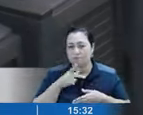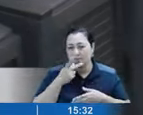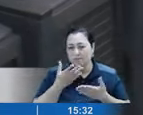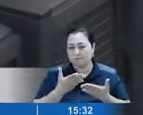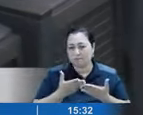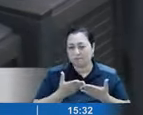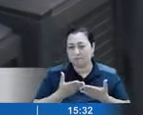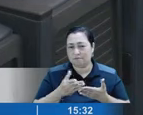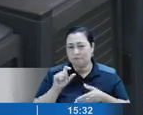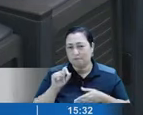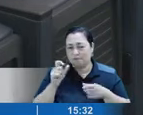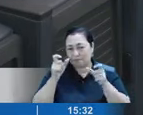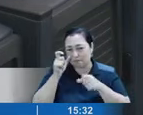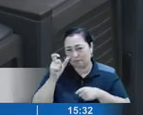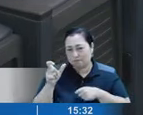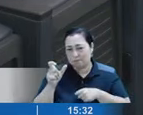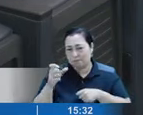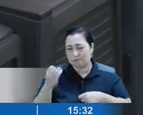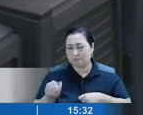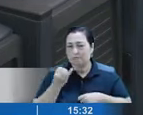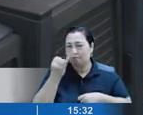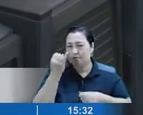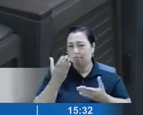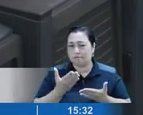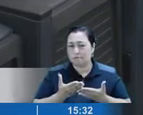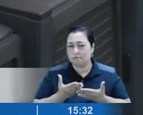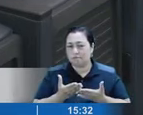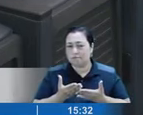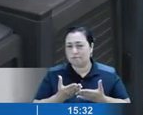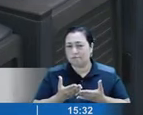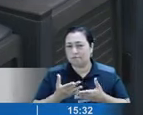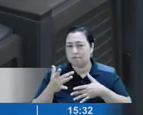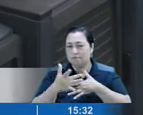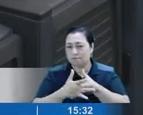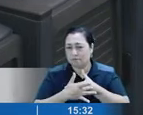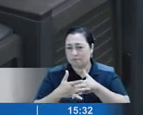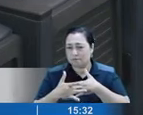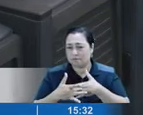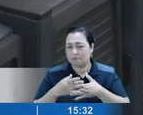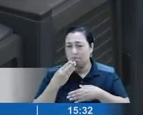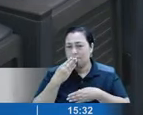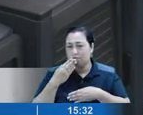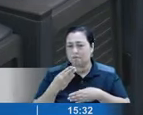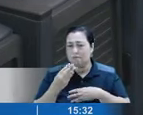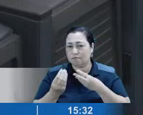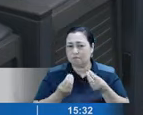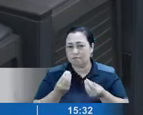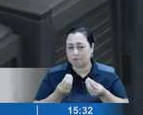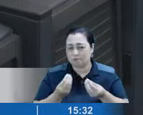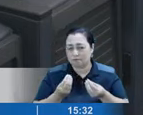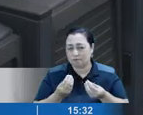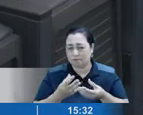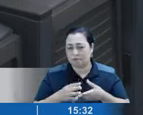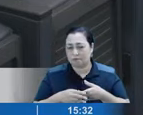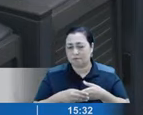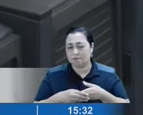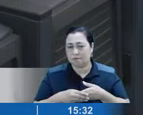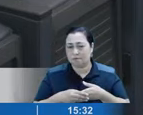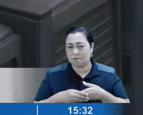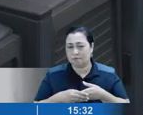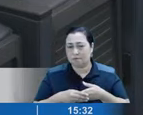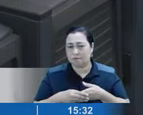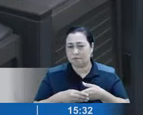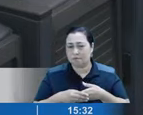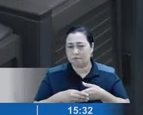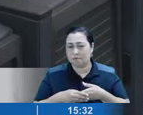aí para quem está nos assistindo, acho que é importante. Um exame importante que se pede muito é a questão do sangue